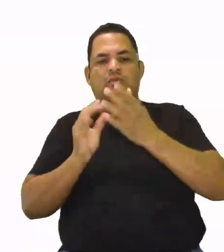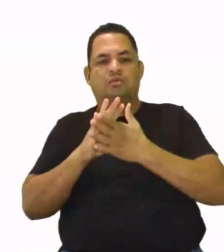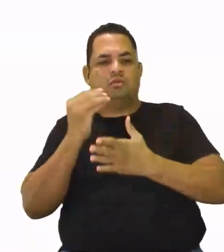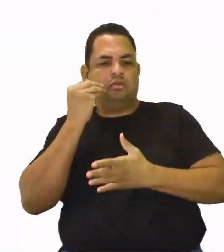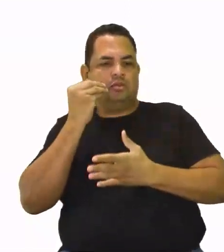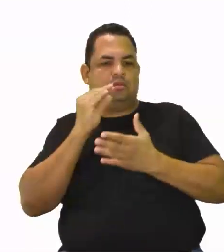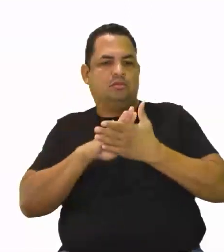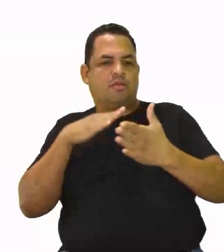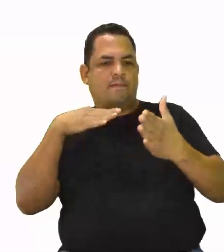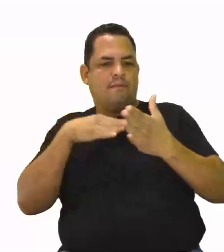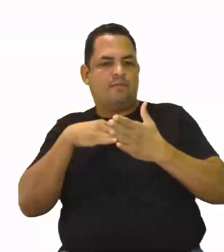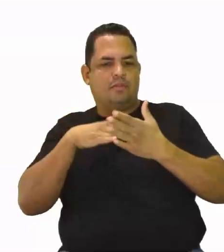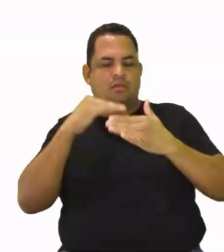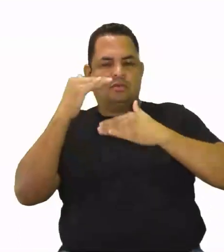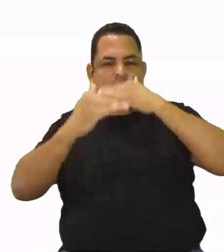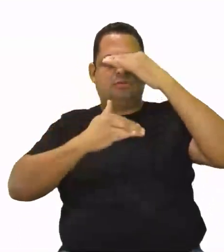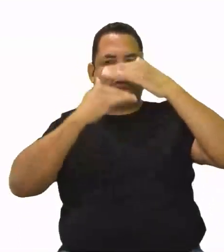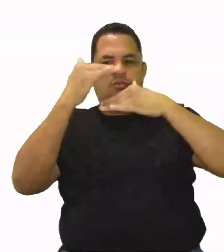barrar o desenvolvimento.